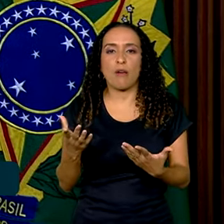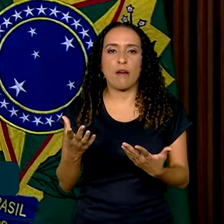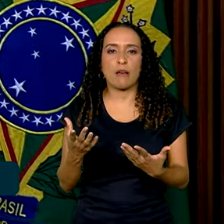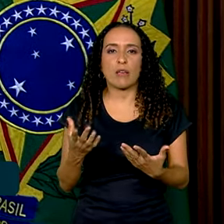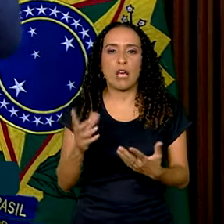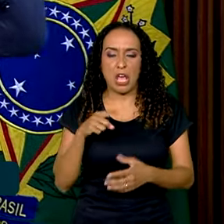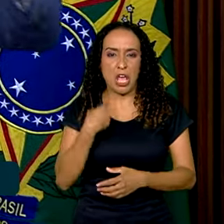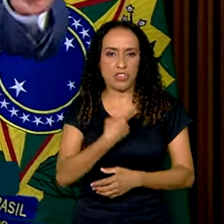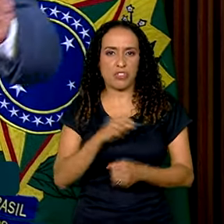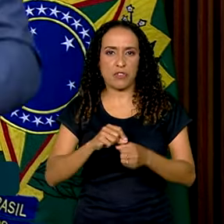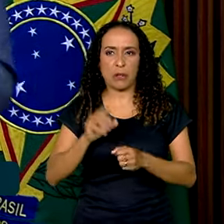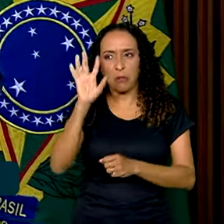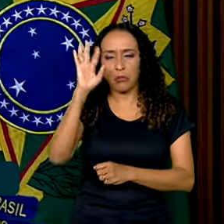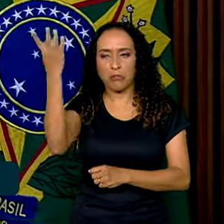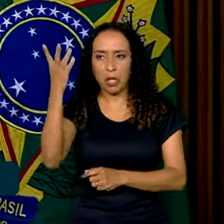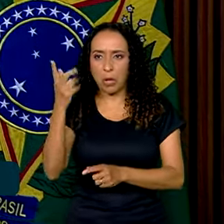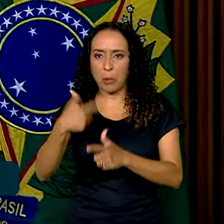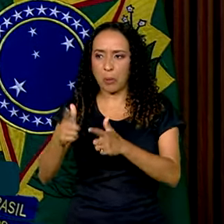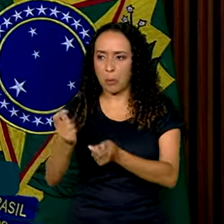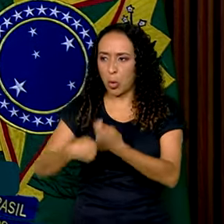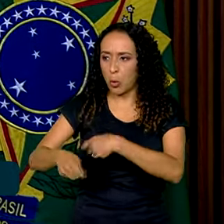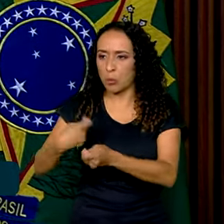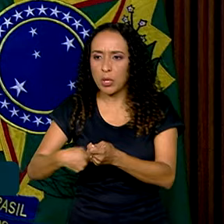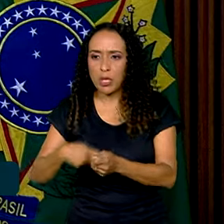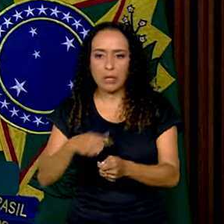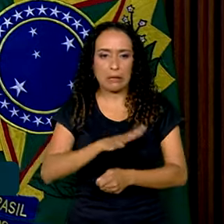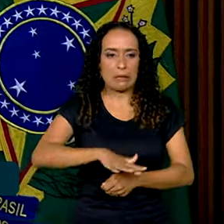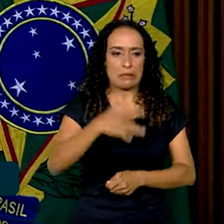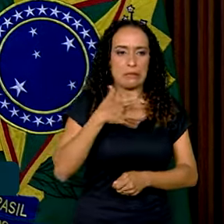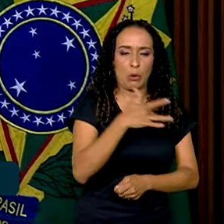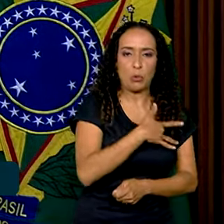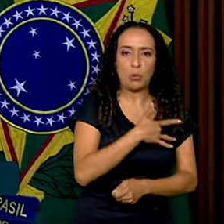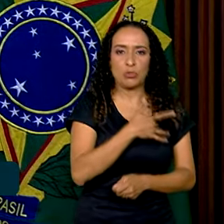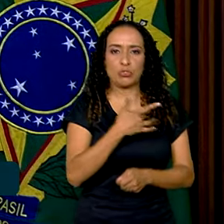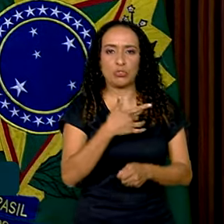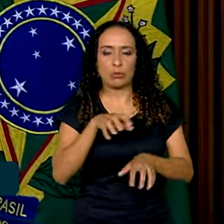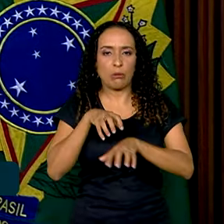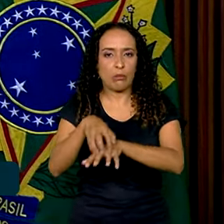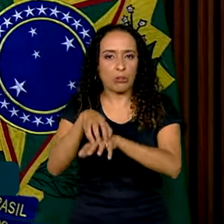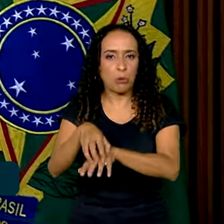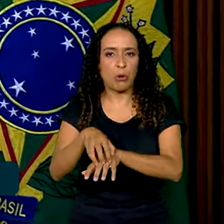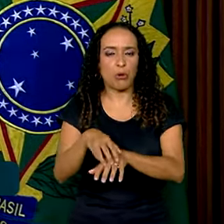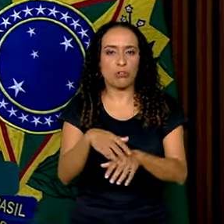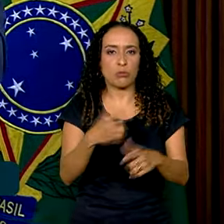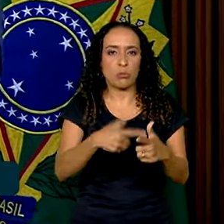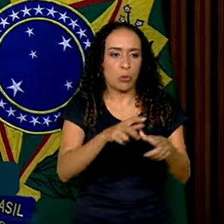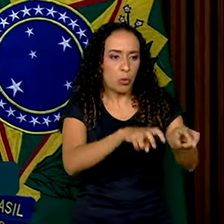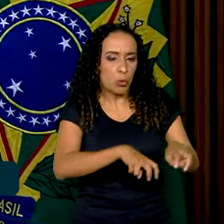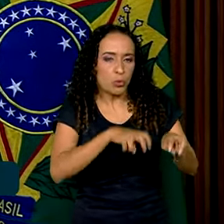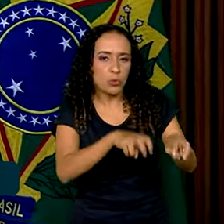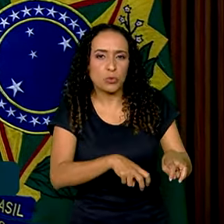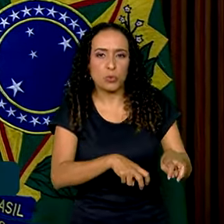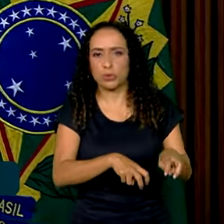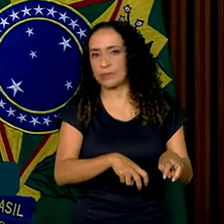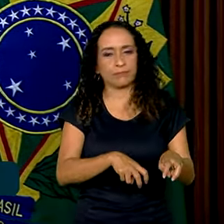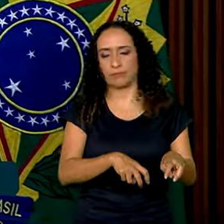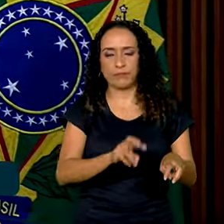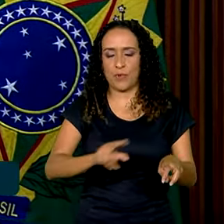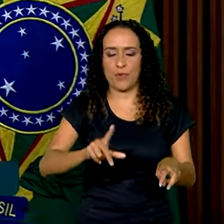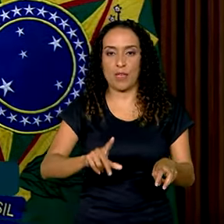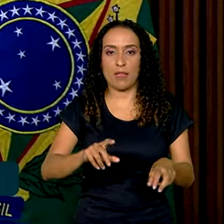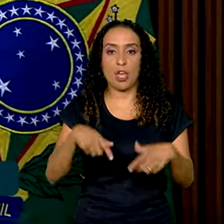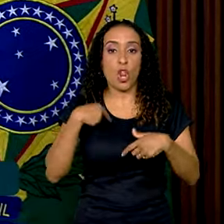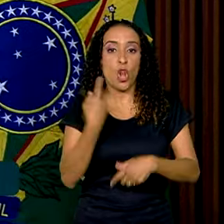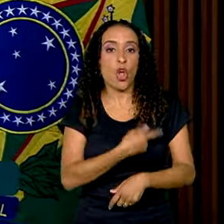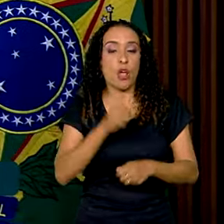a da gente resolver o problema da economia, o problema da saúde, o problema do transporte, o problema da agricultura. Nós temos que